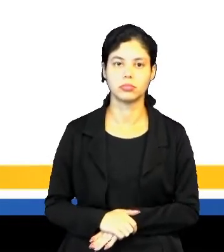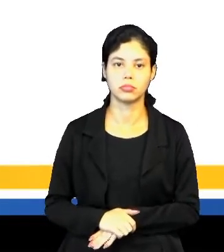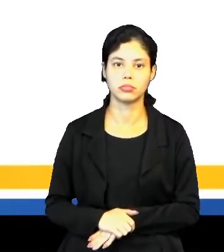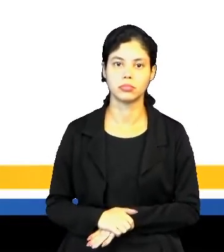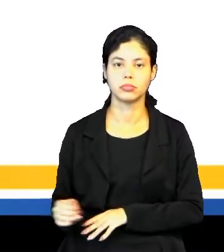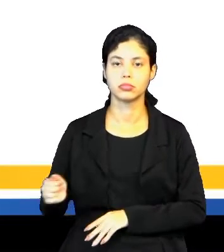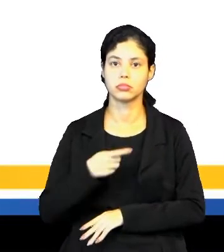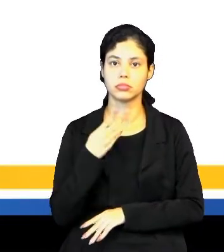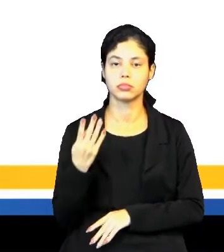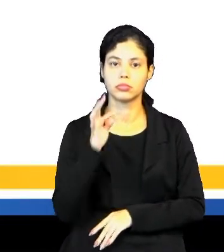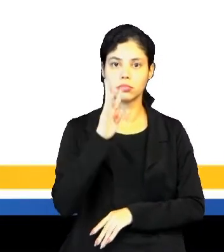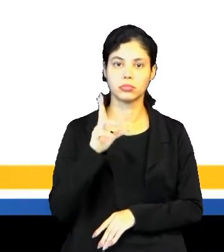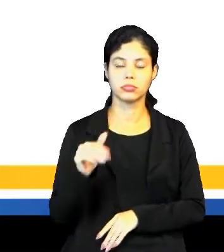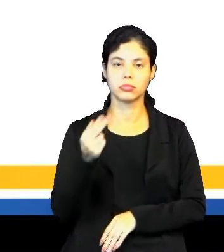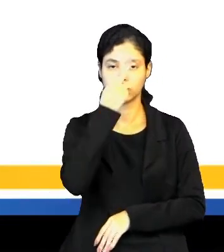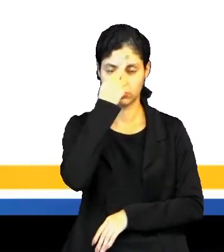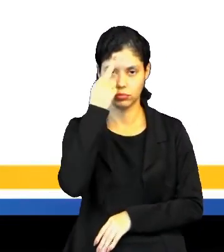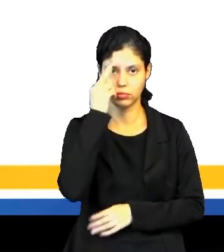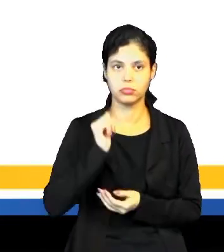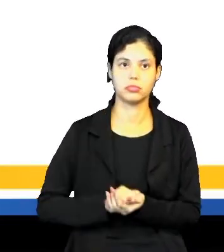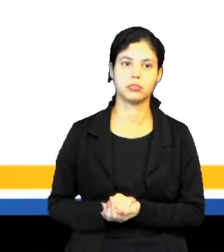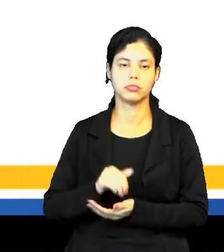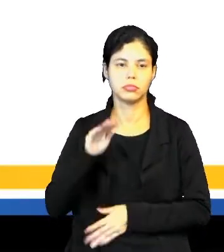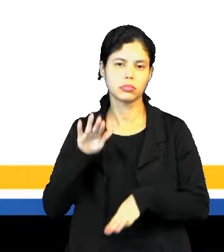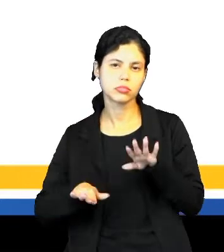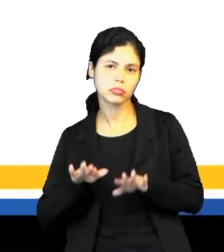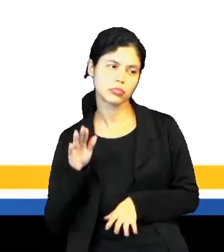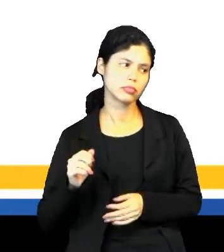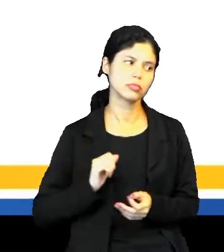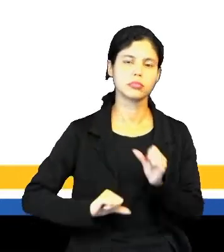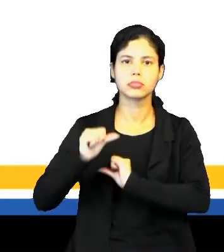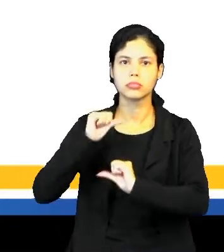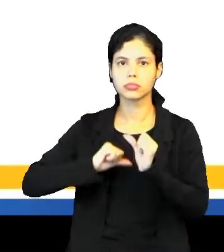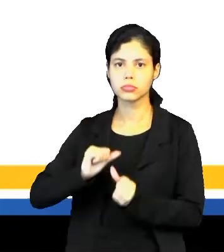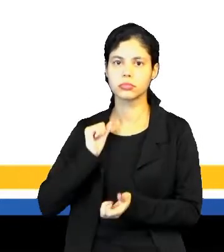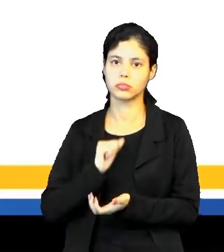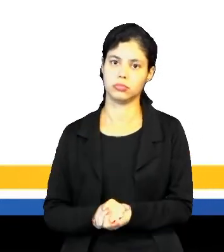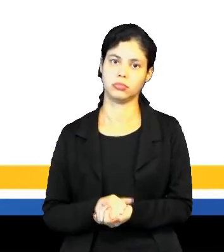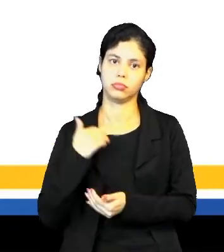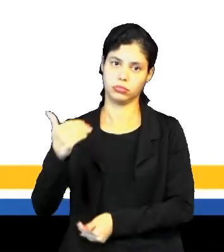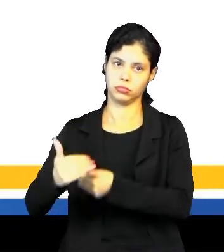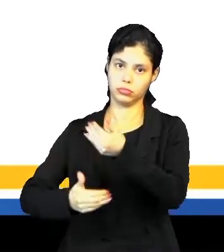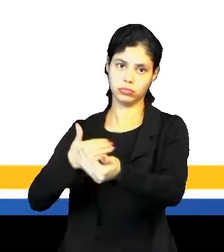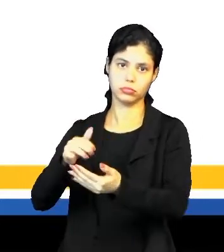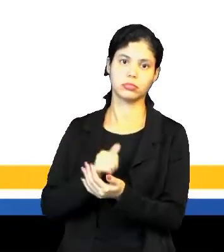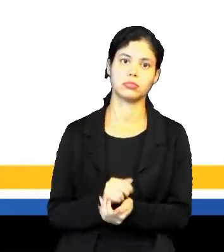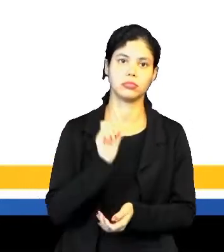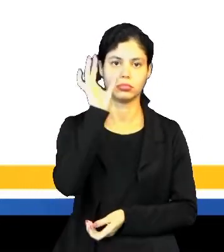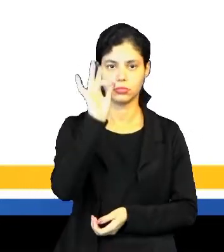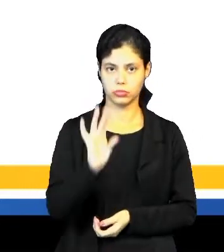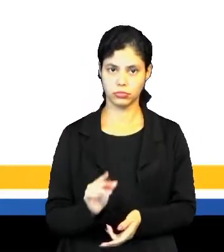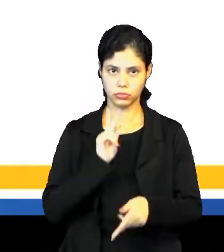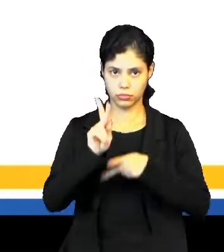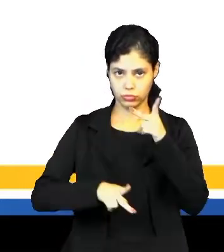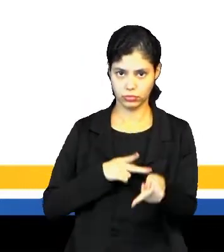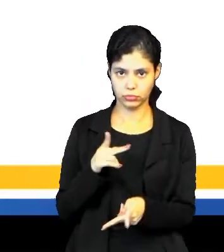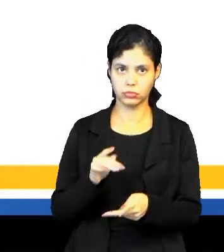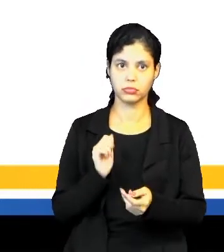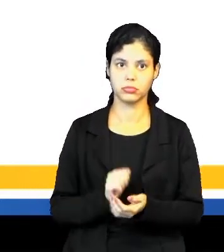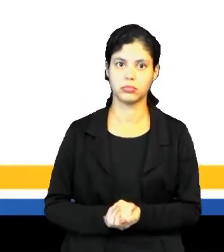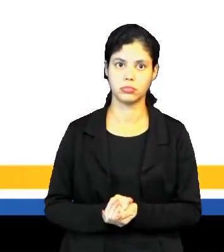A contagem do tempo na história varia de acordo com as mudanças e evolução de cada povo, época